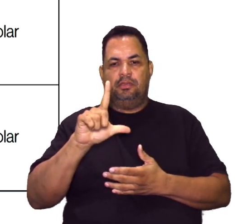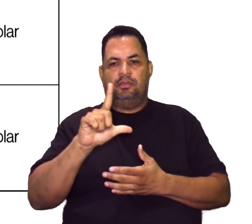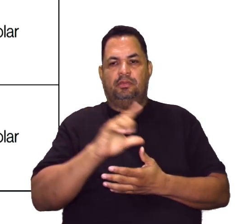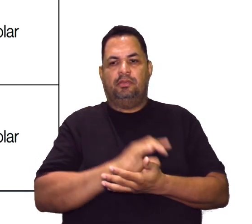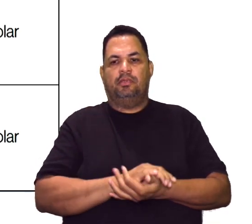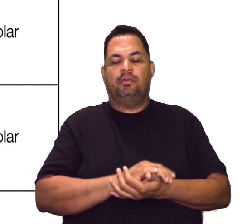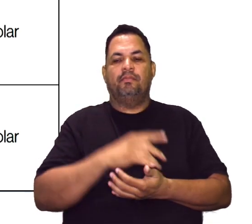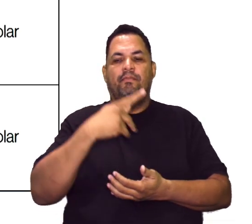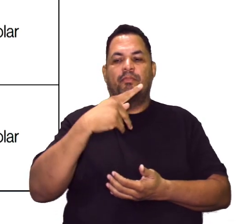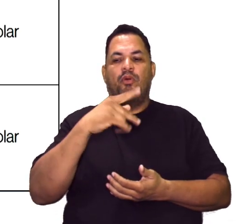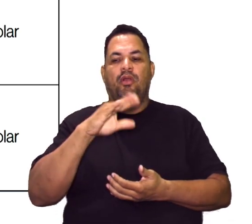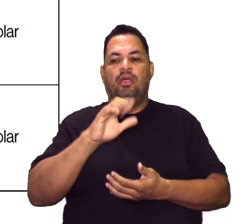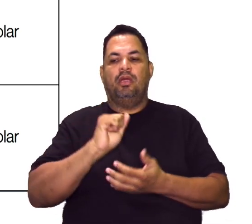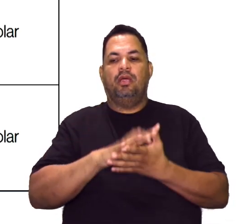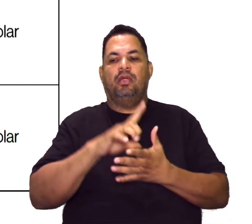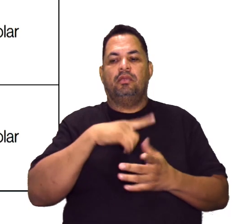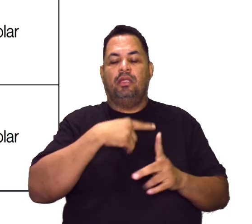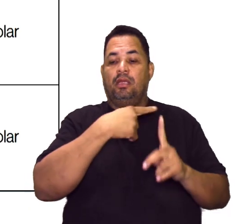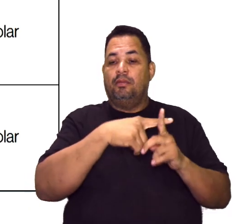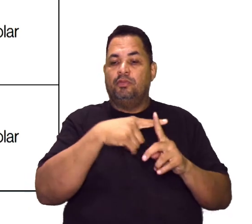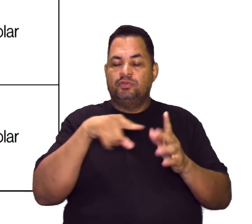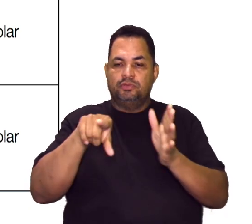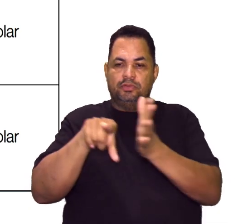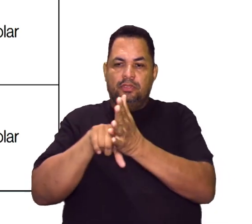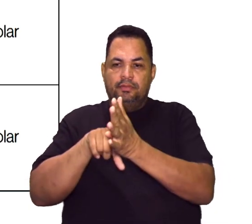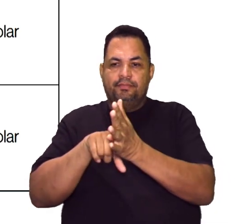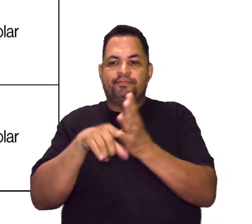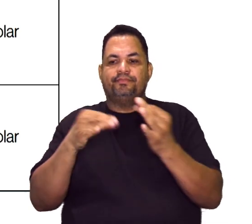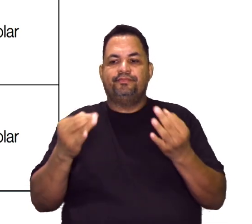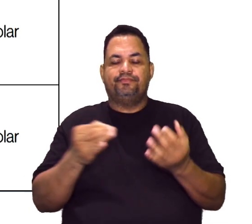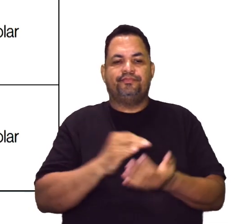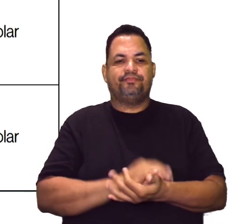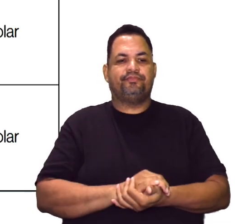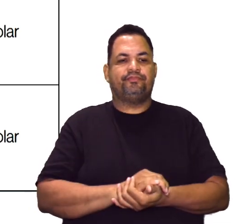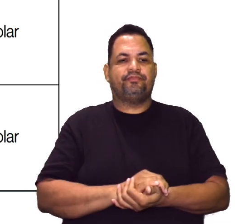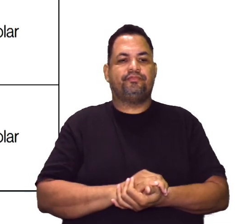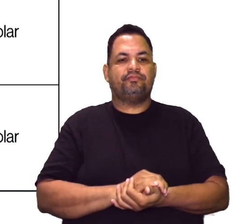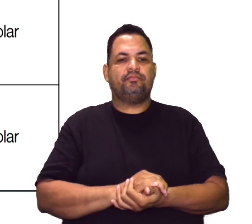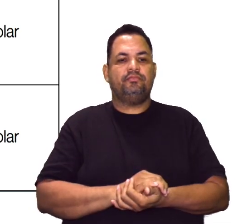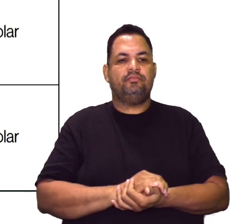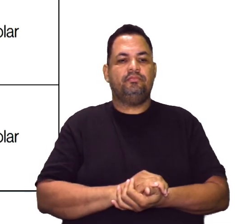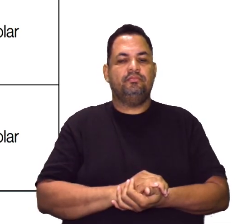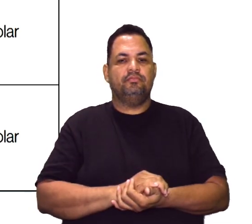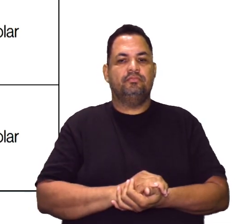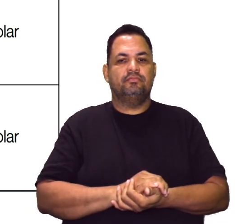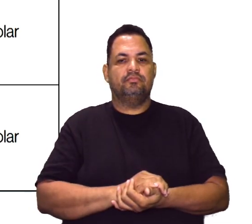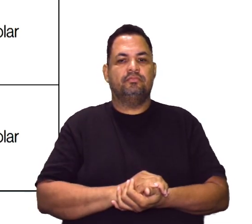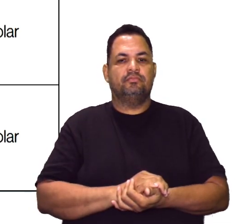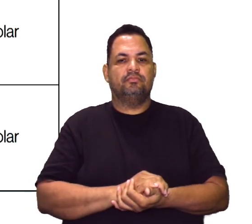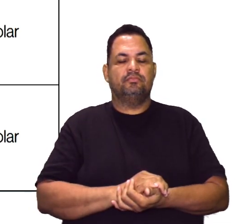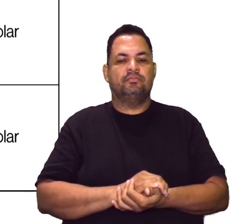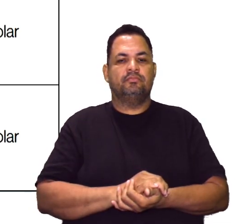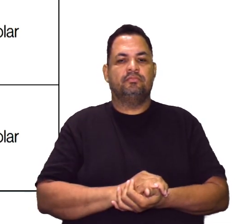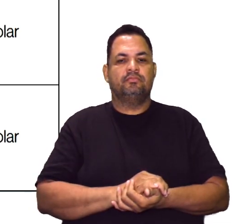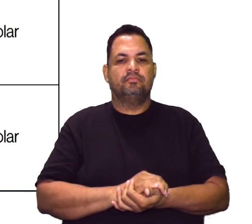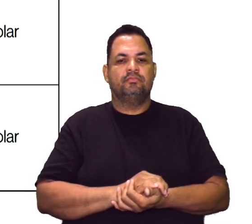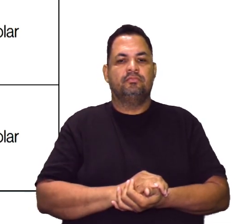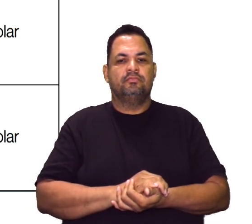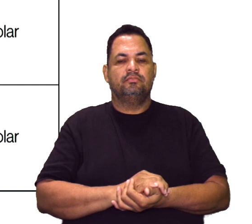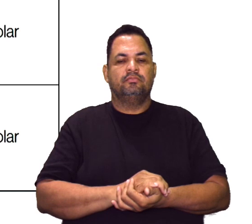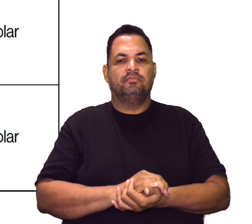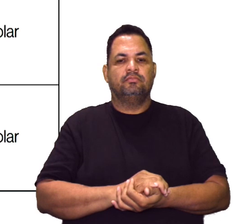é o quê? Polar. A preferência dos elétrons segue para onde? Com relação ao cloro,